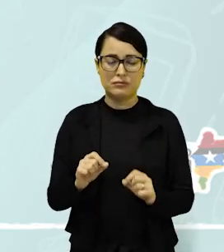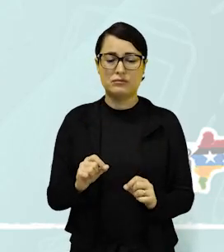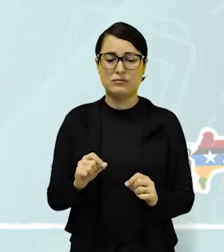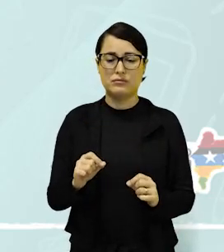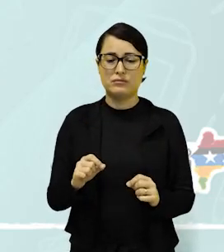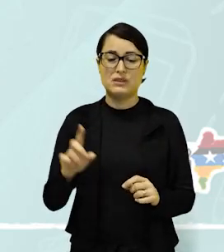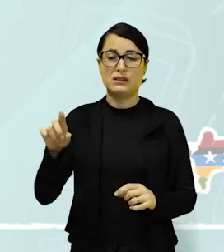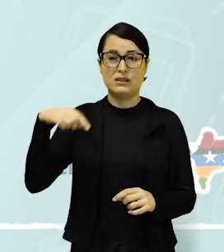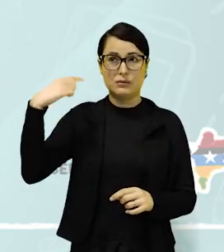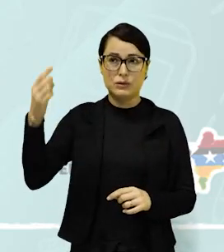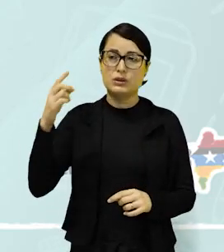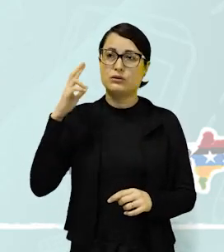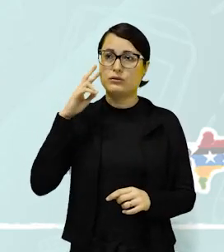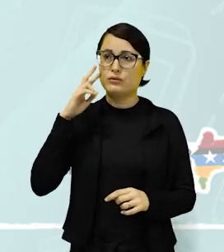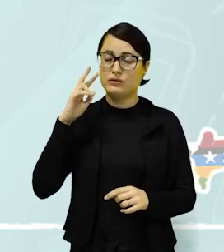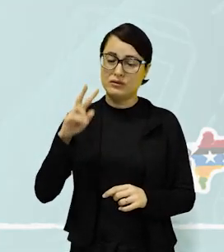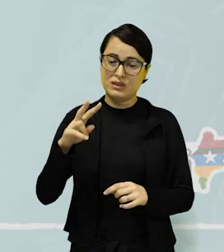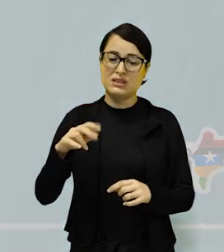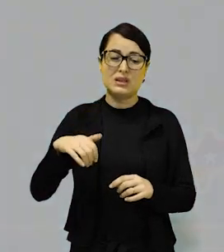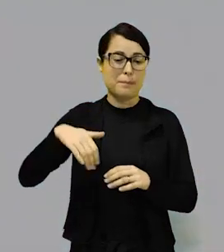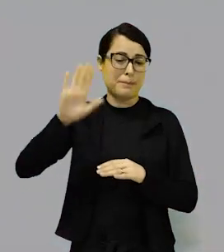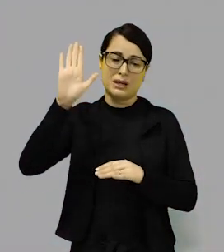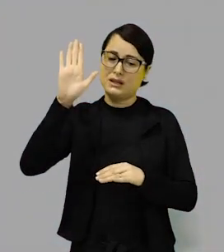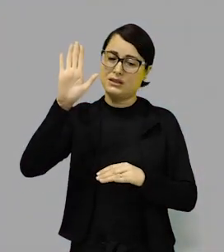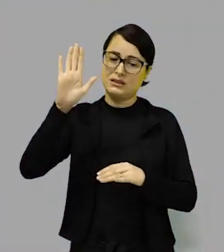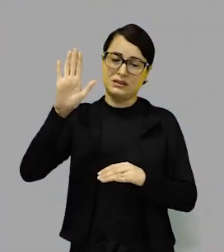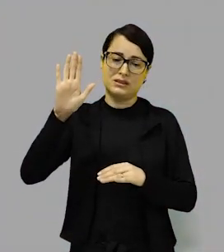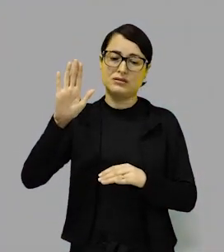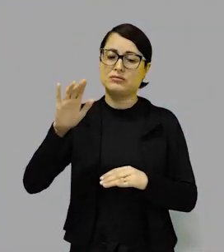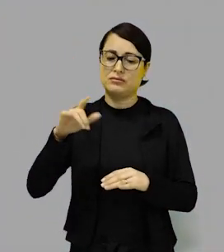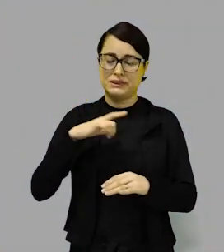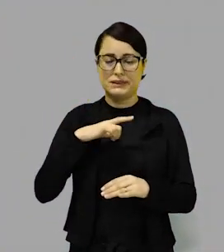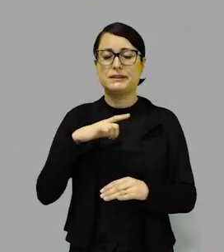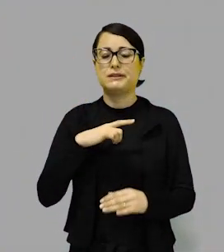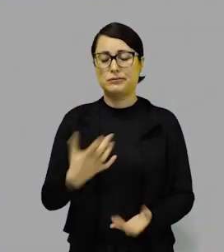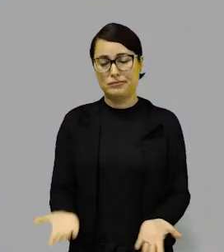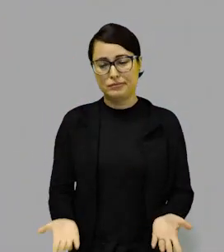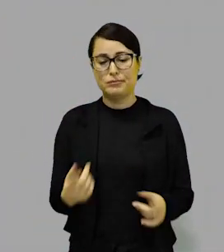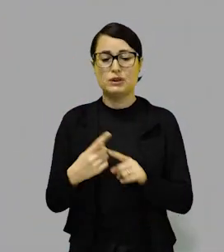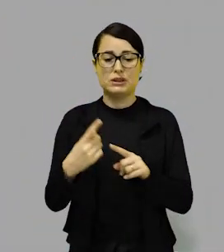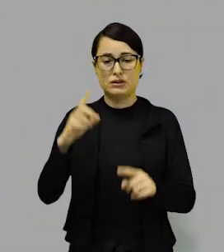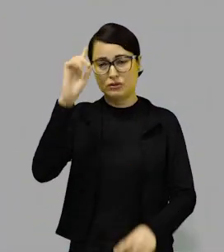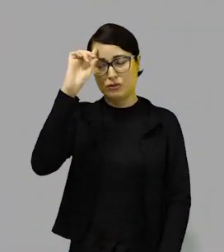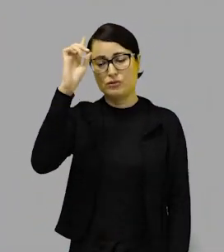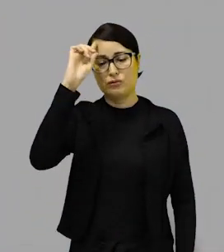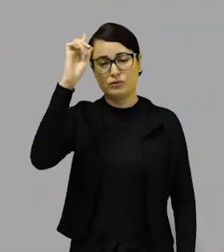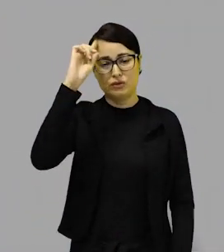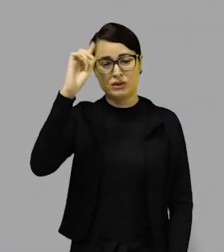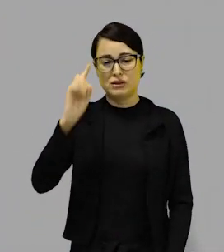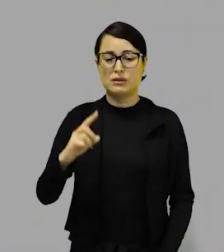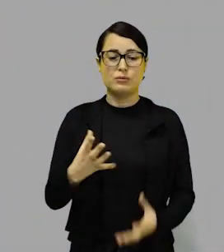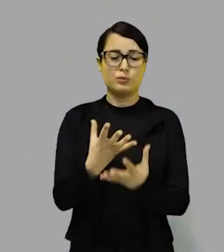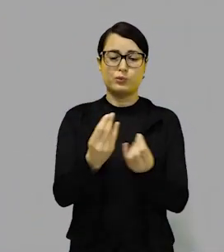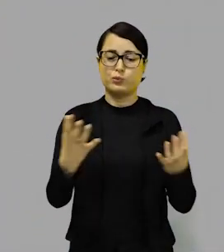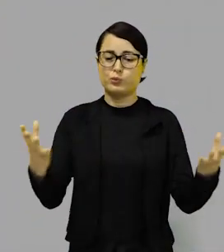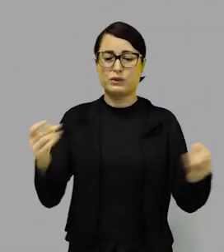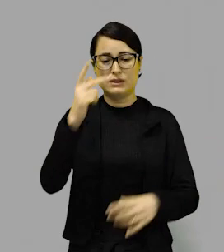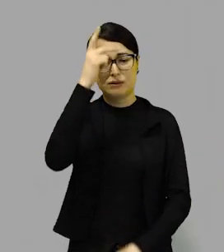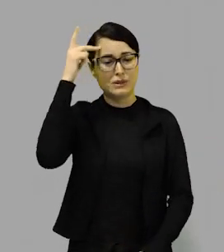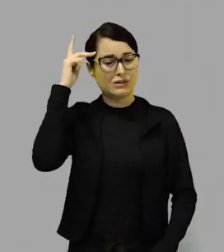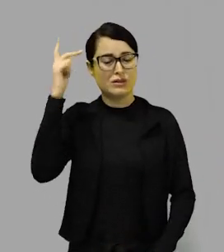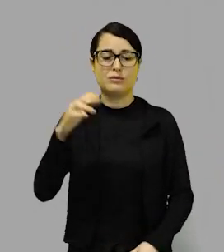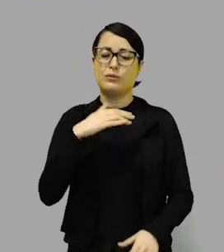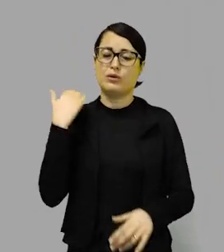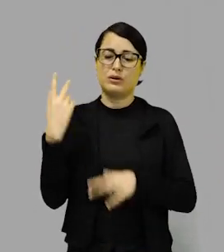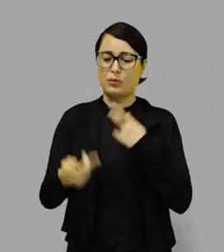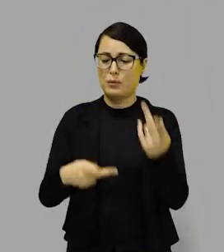você estiver assistindo aí, esse número aqui já vai estar desatualizado, porque todos os dias muitas pessoas morrem. Mas até a